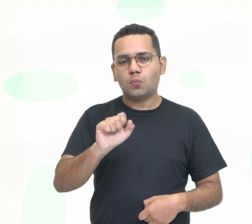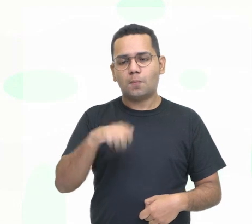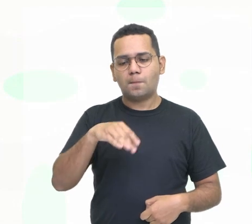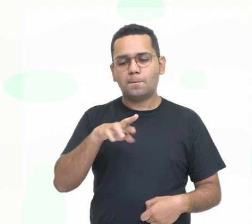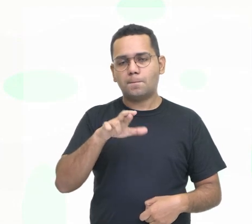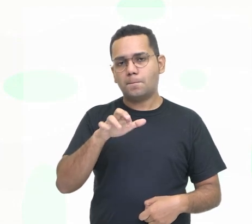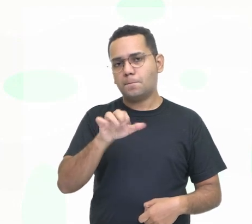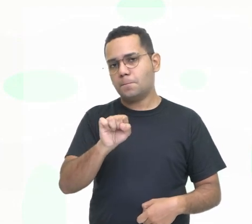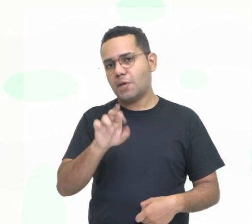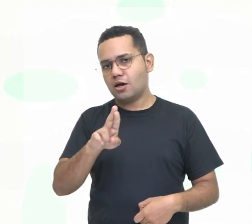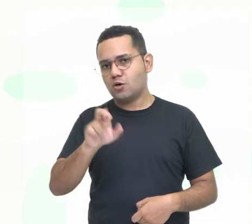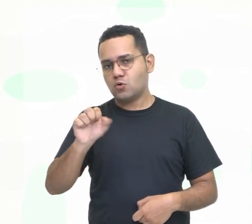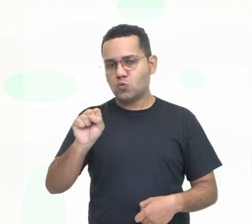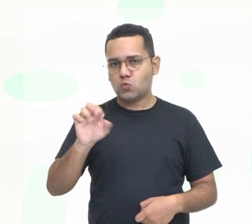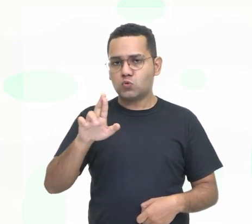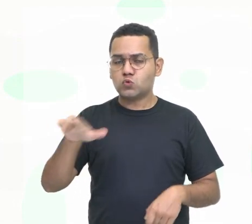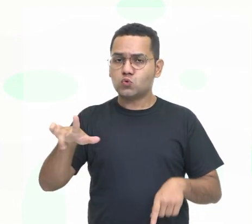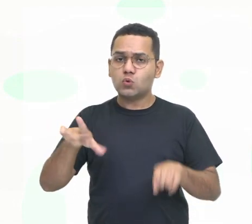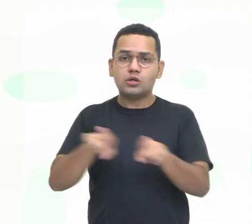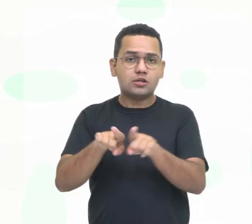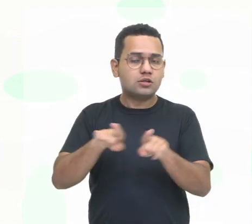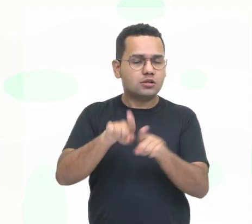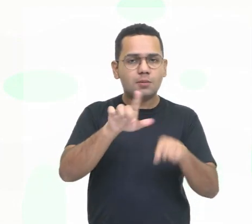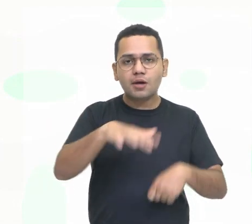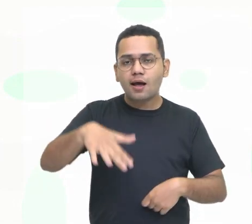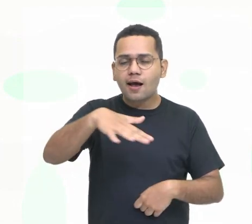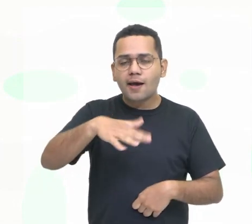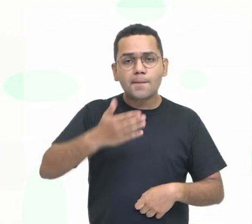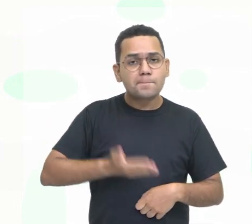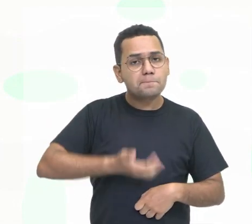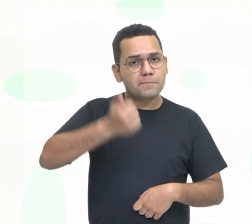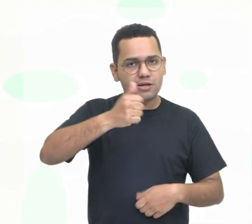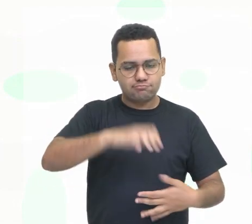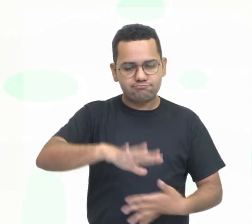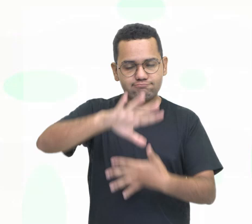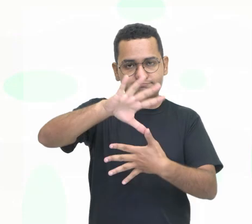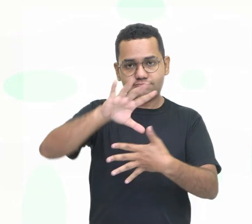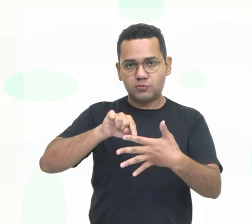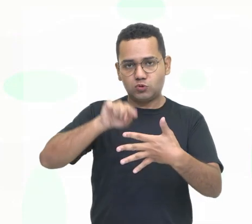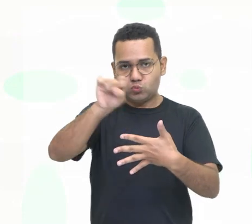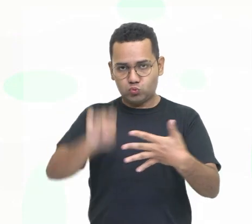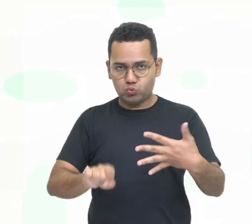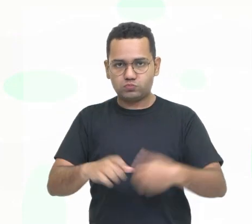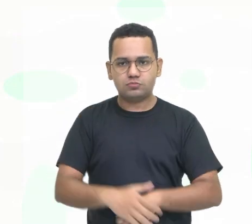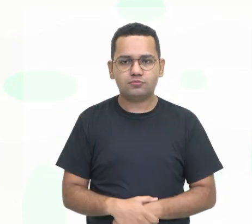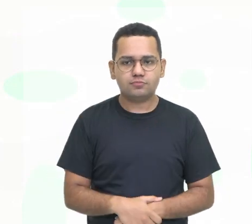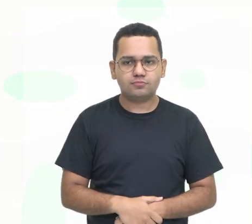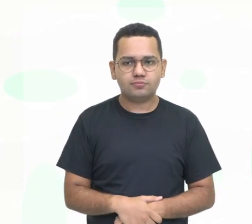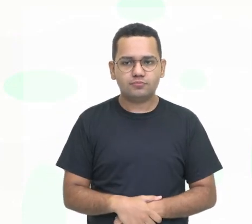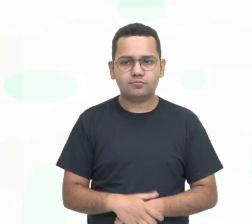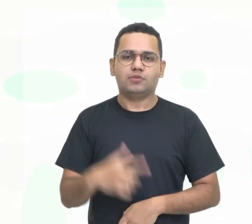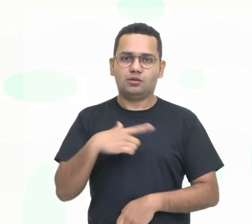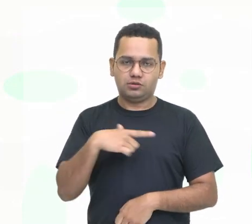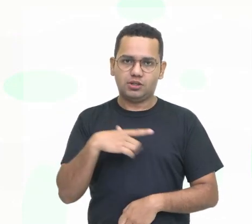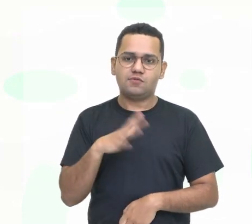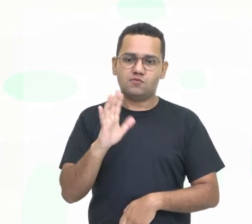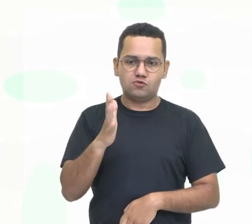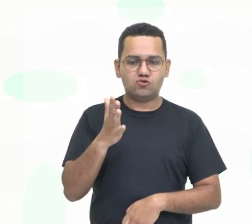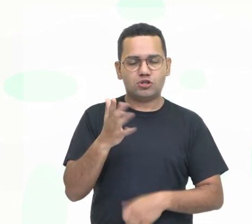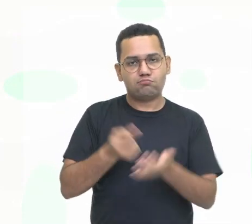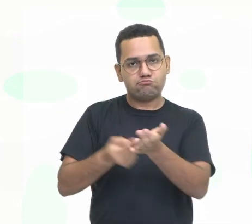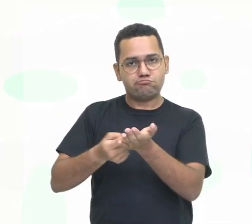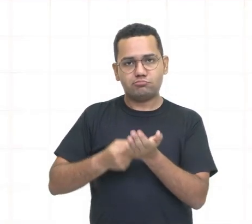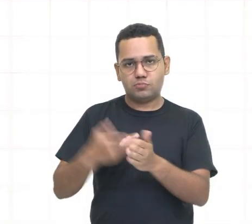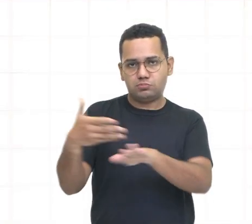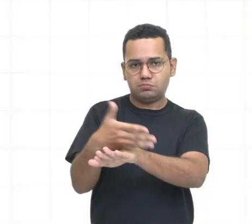na América do Sul. Você tem também, né, a participação mais ativa em negociações de